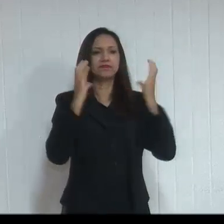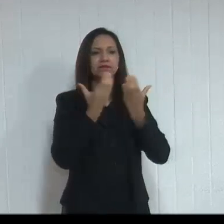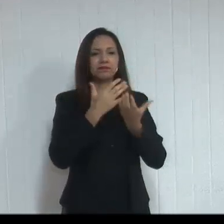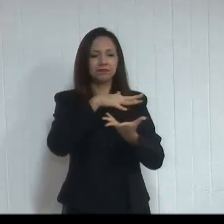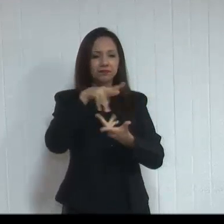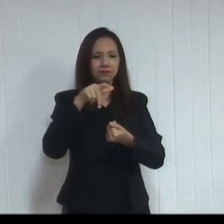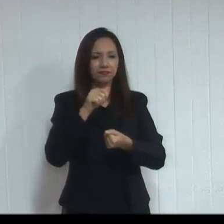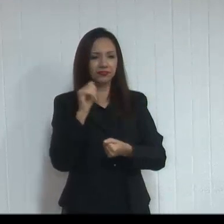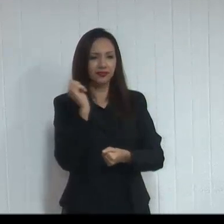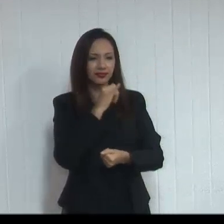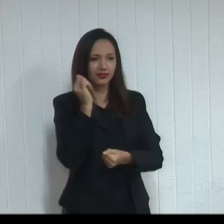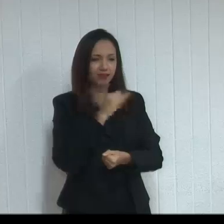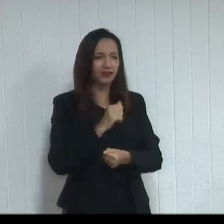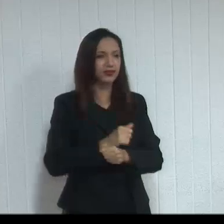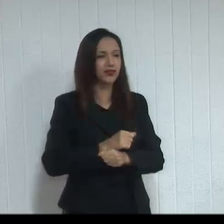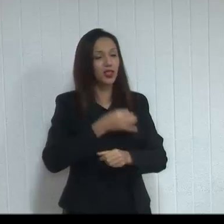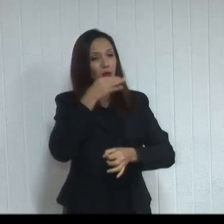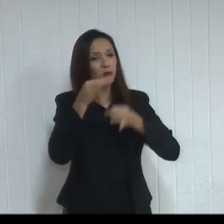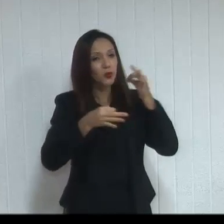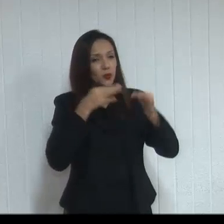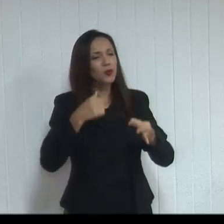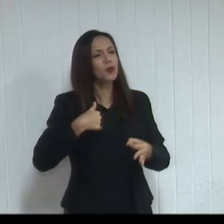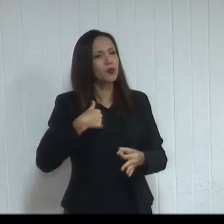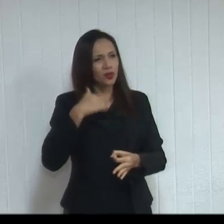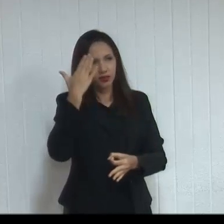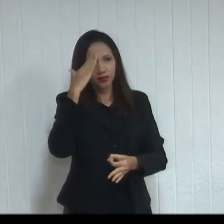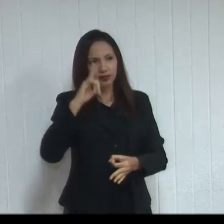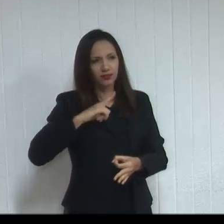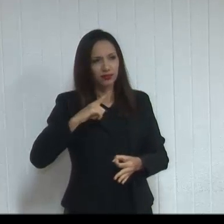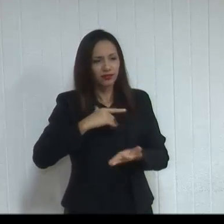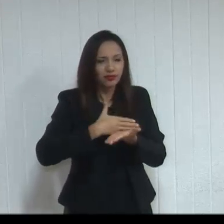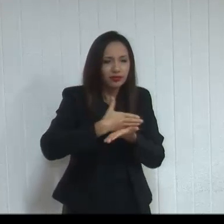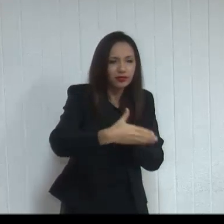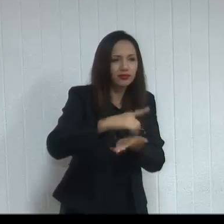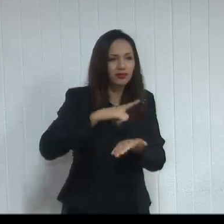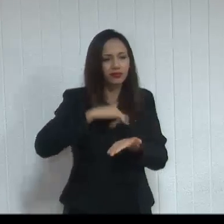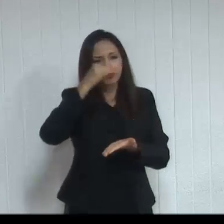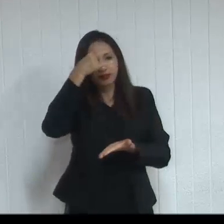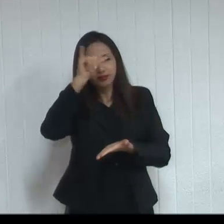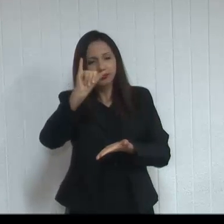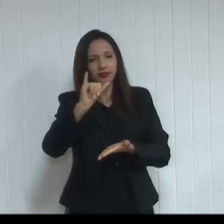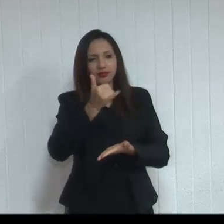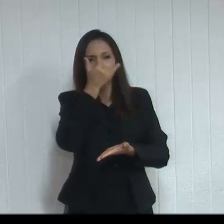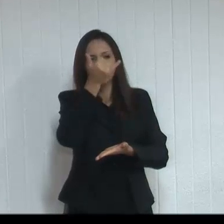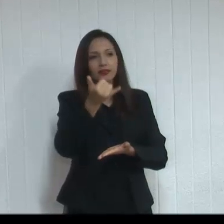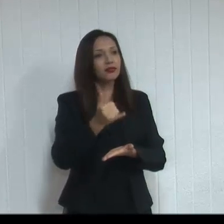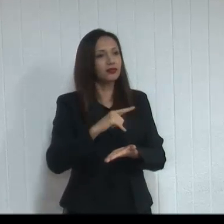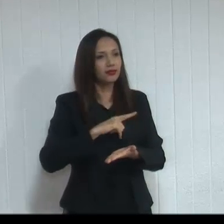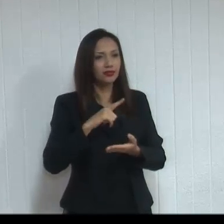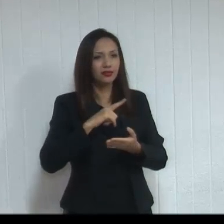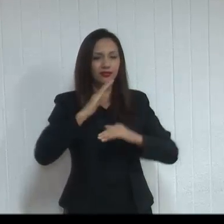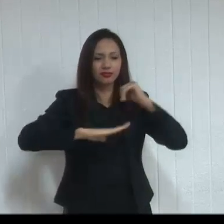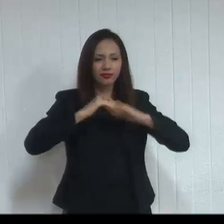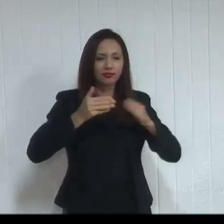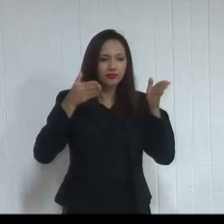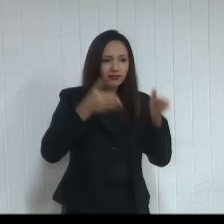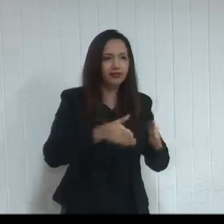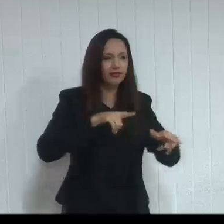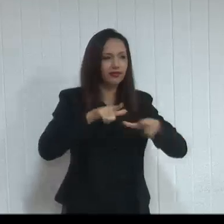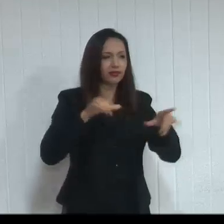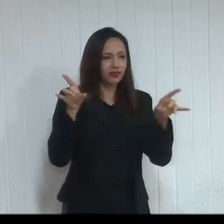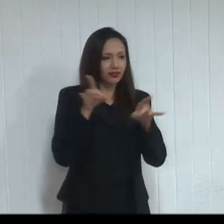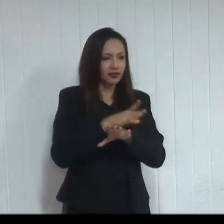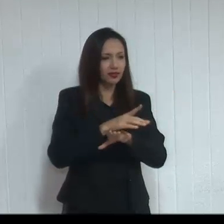repensar? Quando a sugestão, e eu entendi aí que a inicial é para evitar acidentes, que seja feito o trabalho completo.